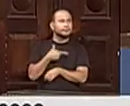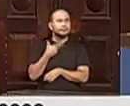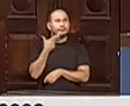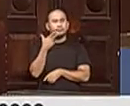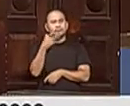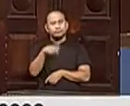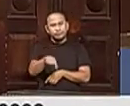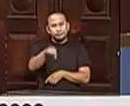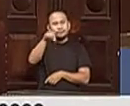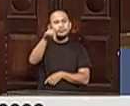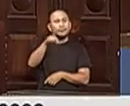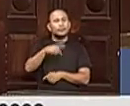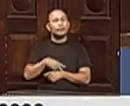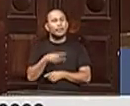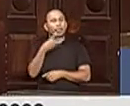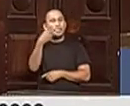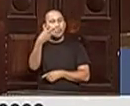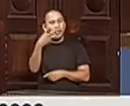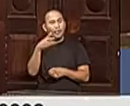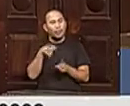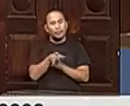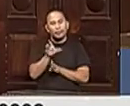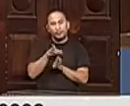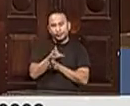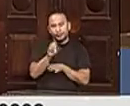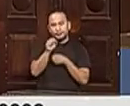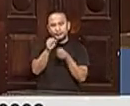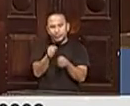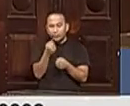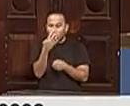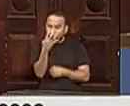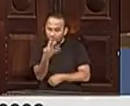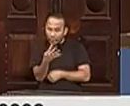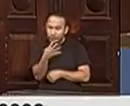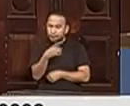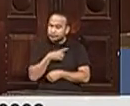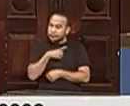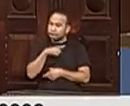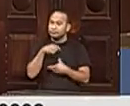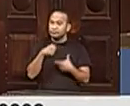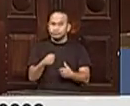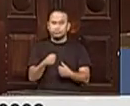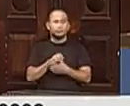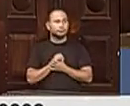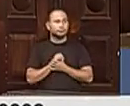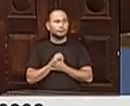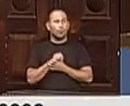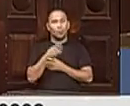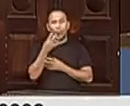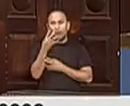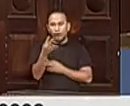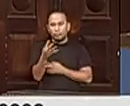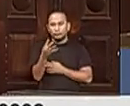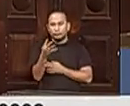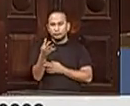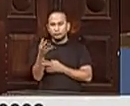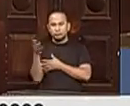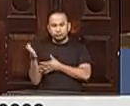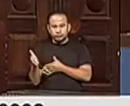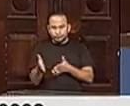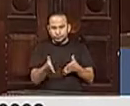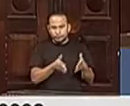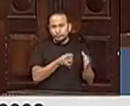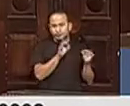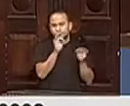conselheira eleita, mais 3 conselheiros para que tivesse pelo menos 4 para ter quórum, que vieram dos quadros